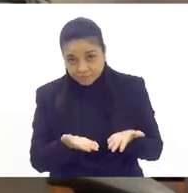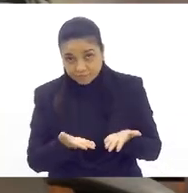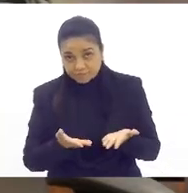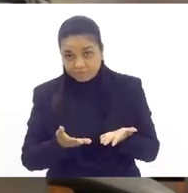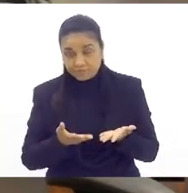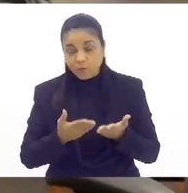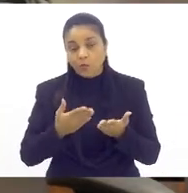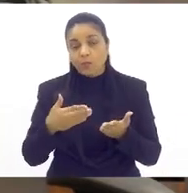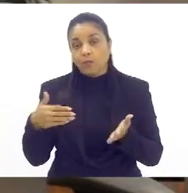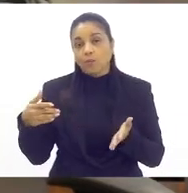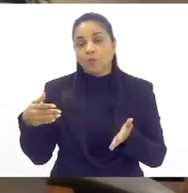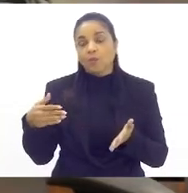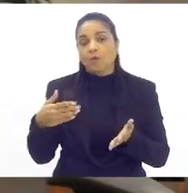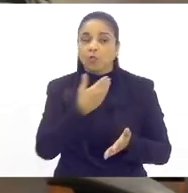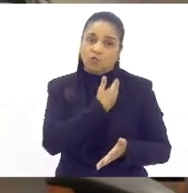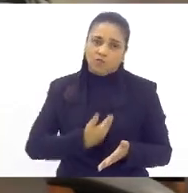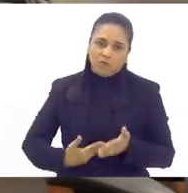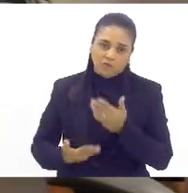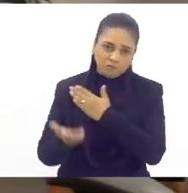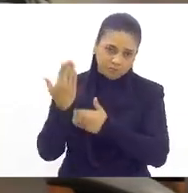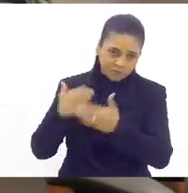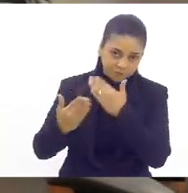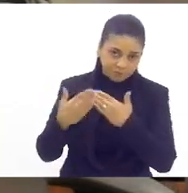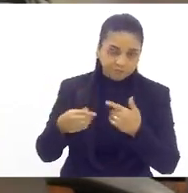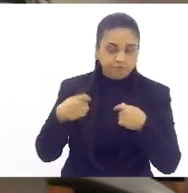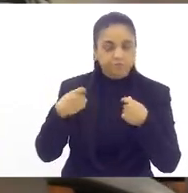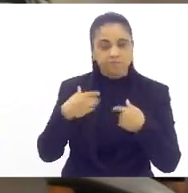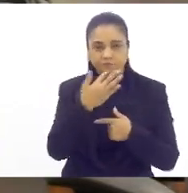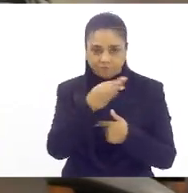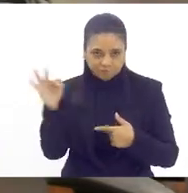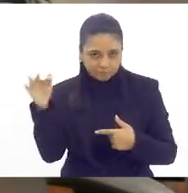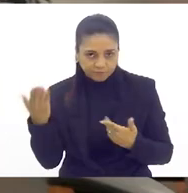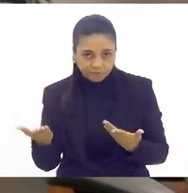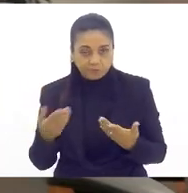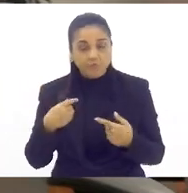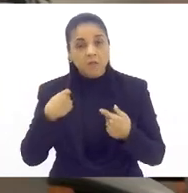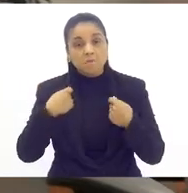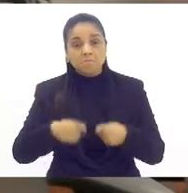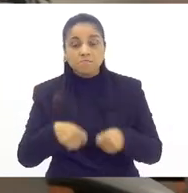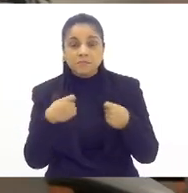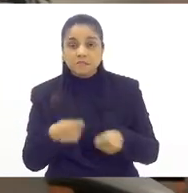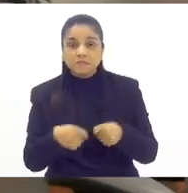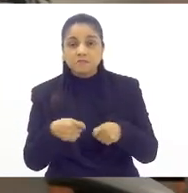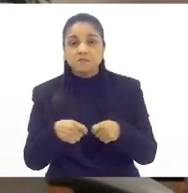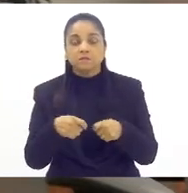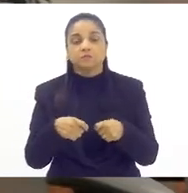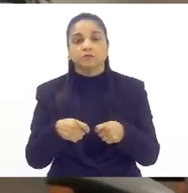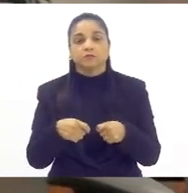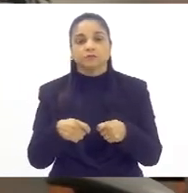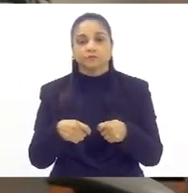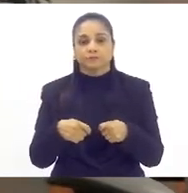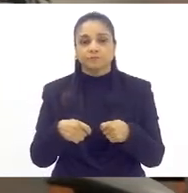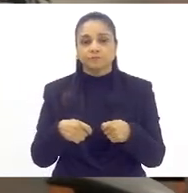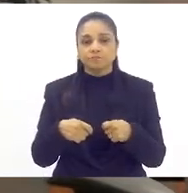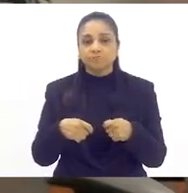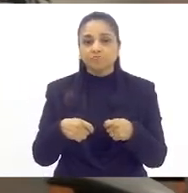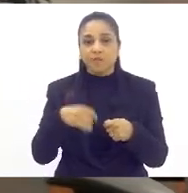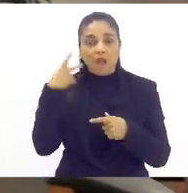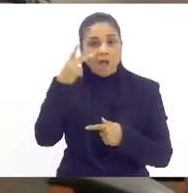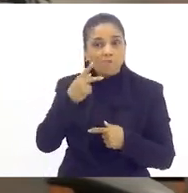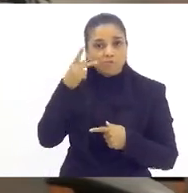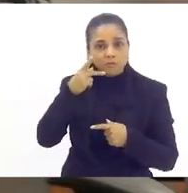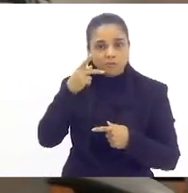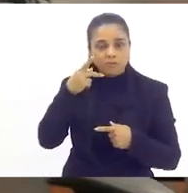governo federal Mas enfim nós precisamos é incrementar a política